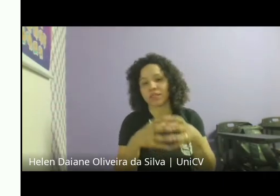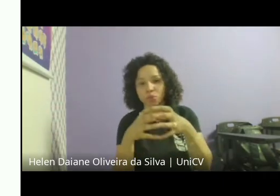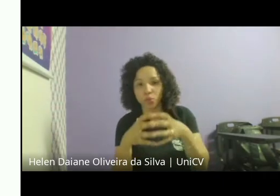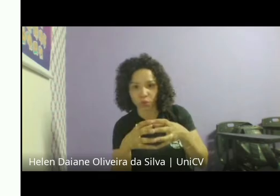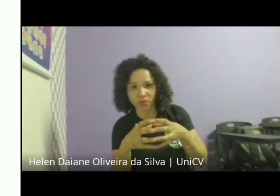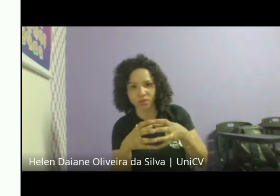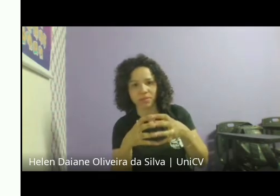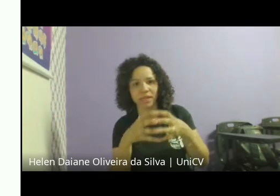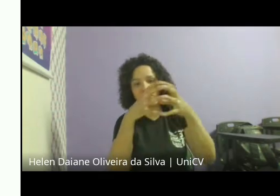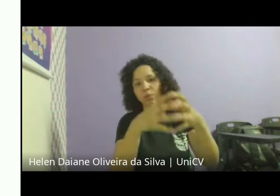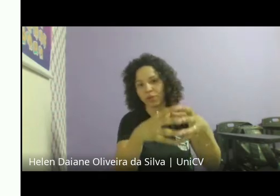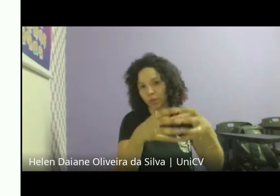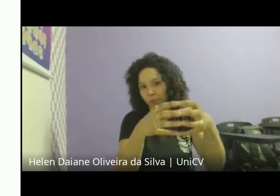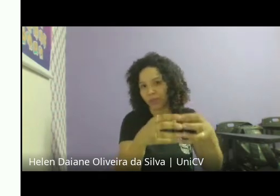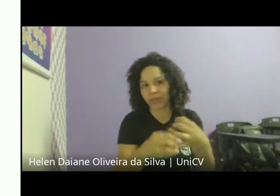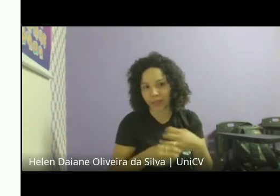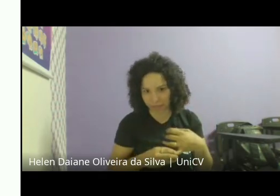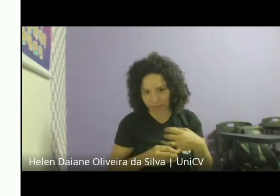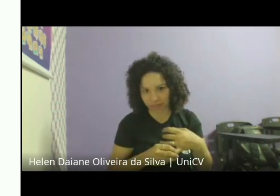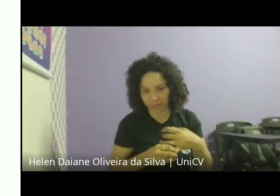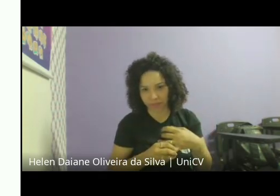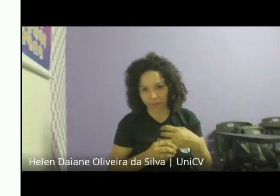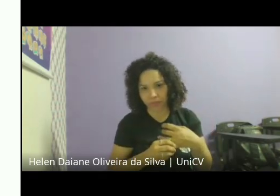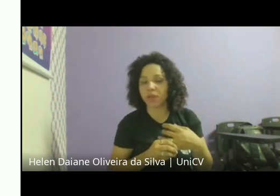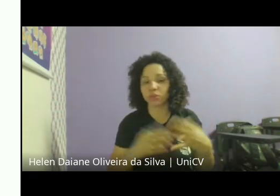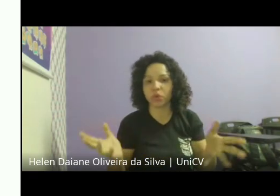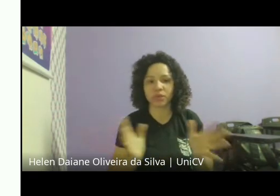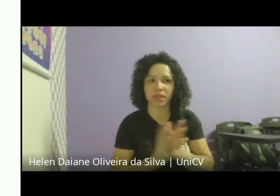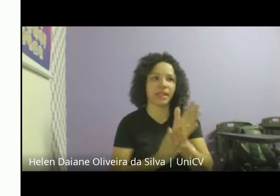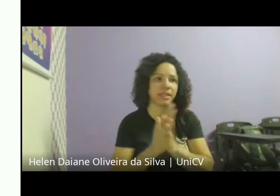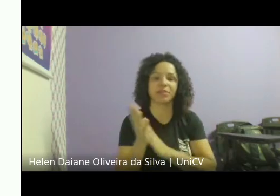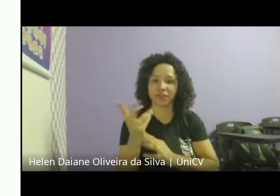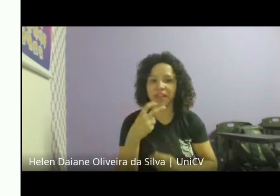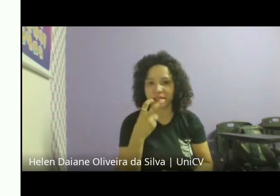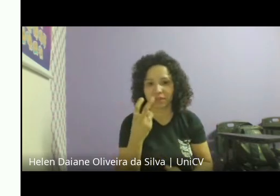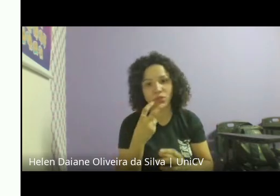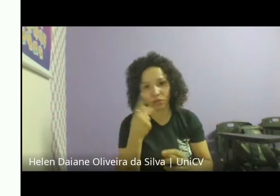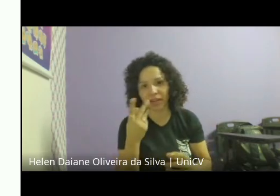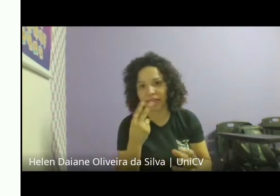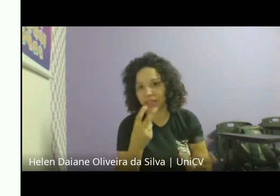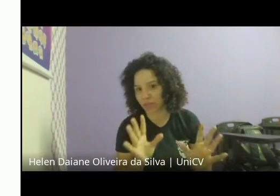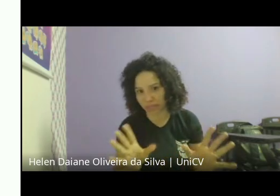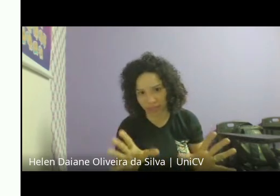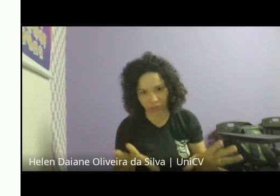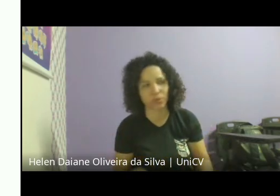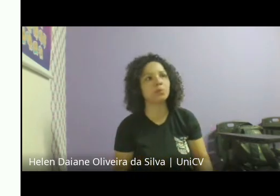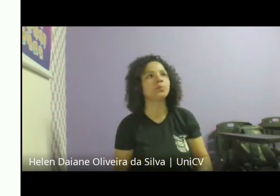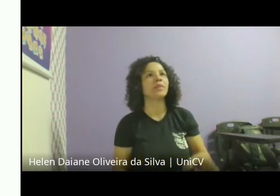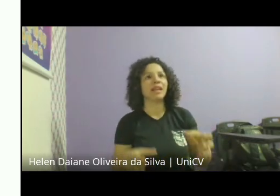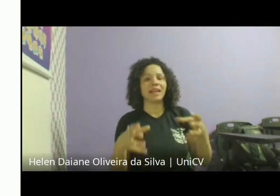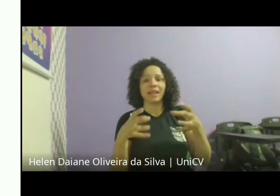Que eles são surdos, que eles se comunicam por Libras. Não todos, tem aqueles que preferem só falar e são